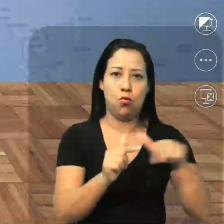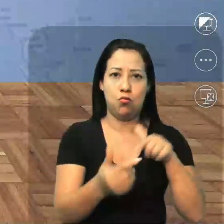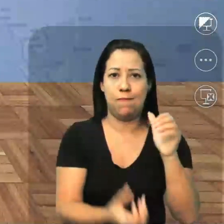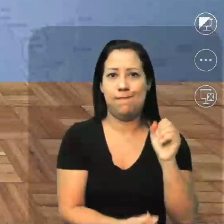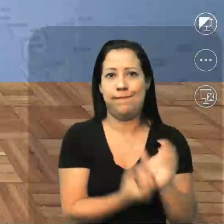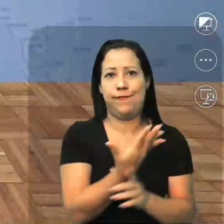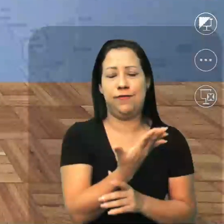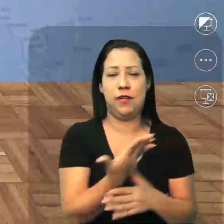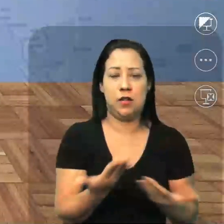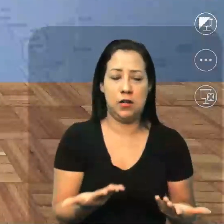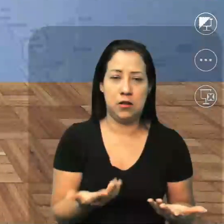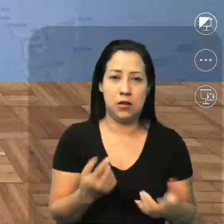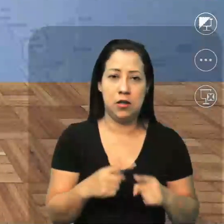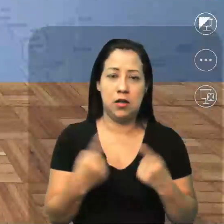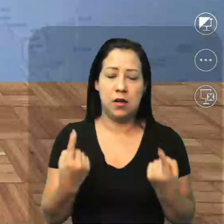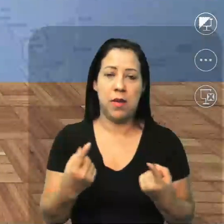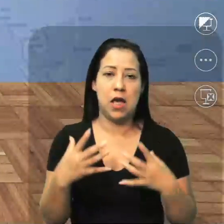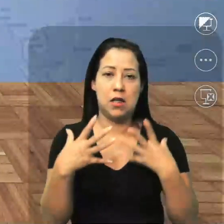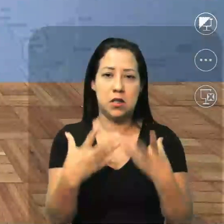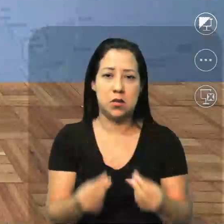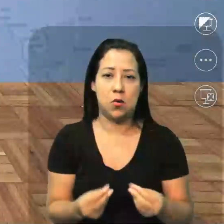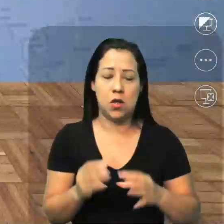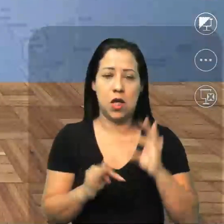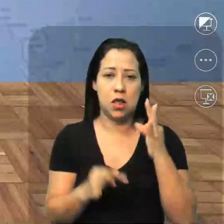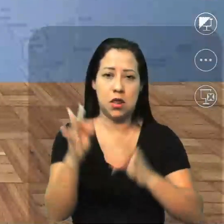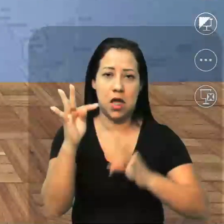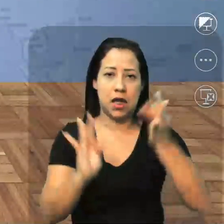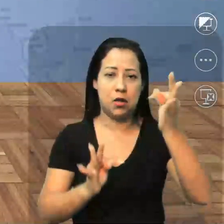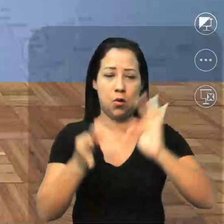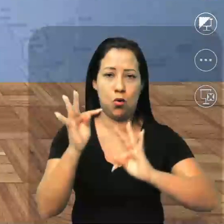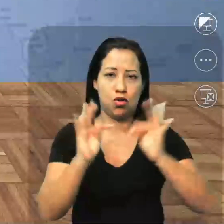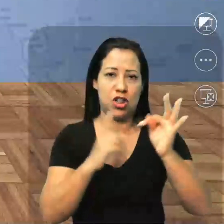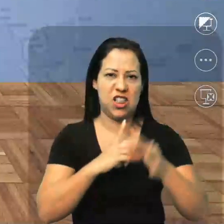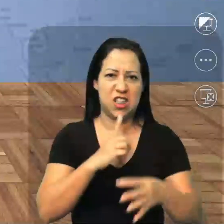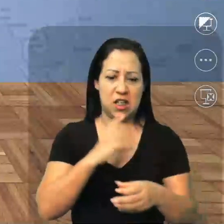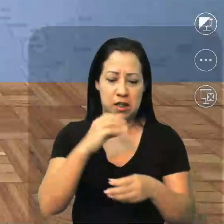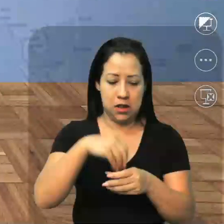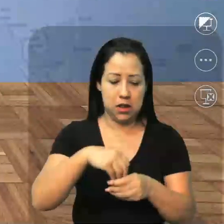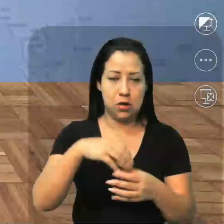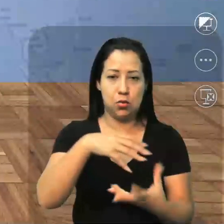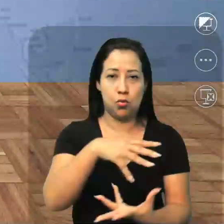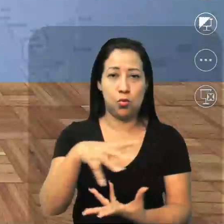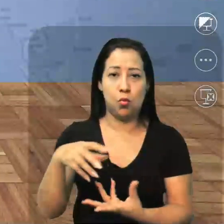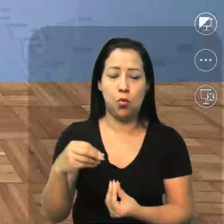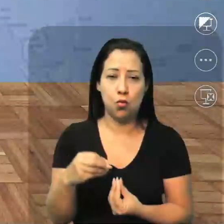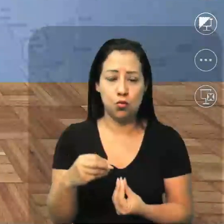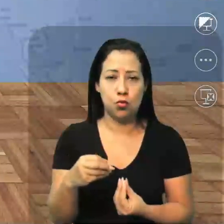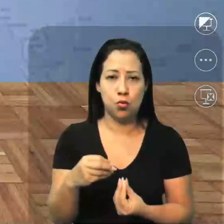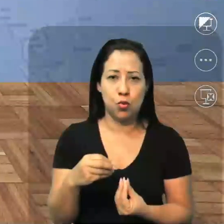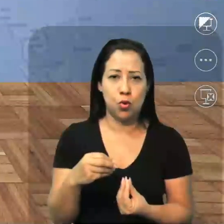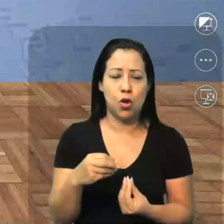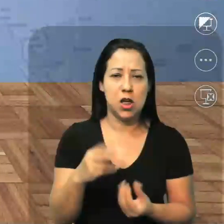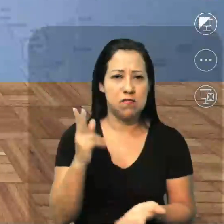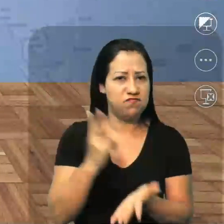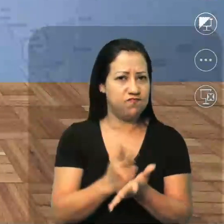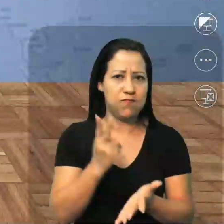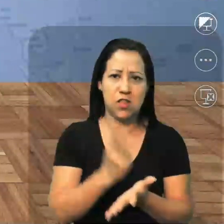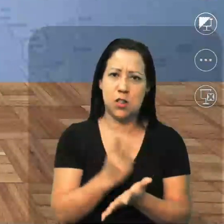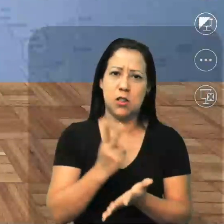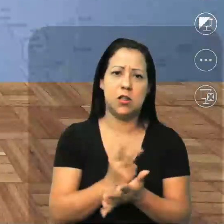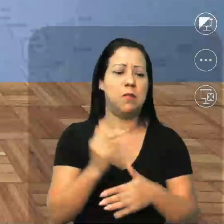Mas toda a tecnologia que nós temos no mundo, e a cada dia chegando novas